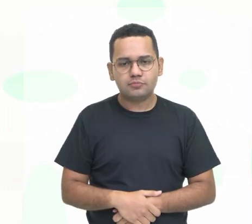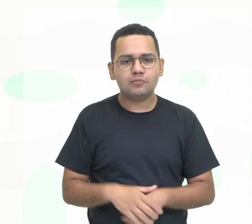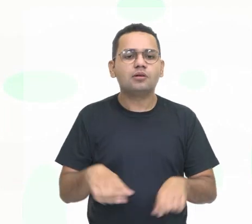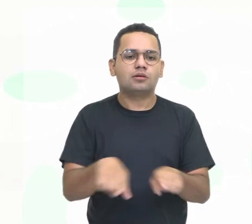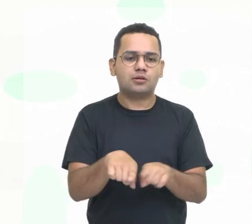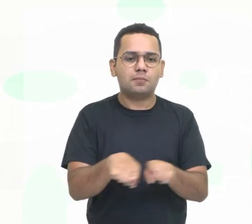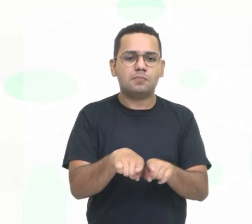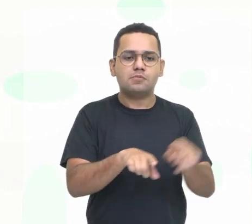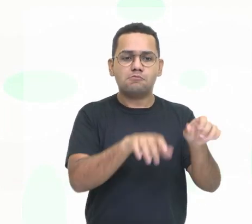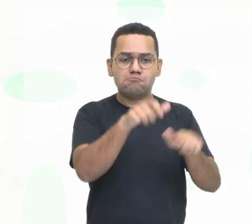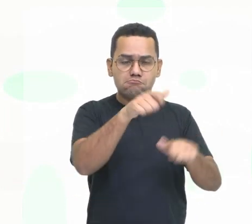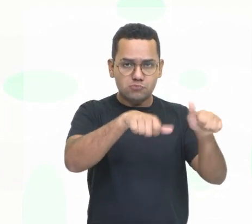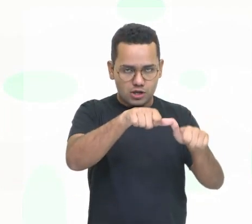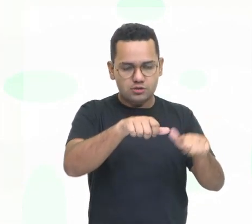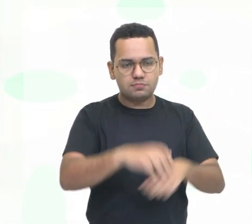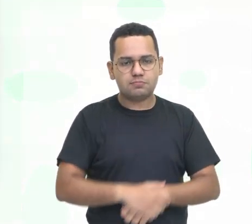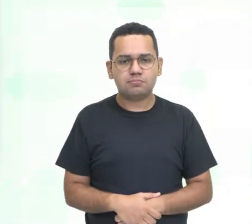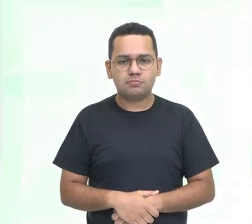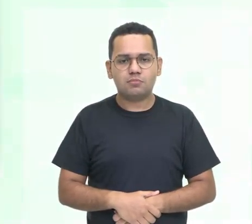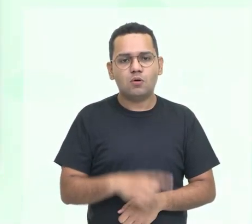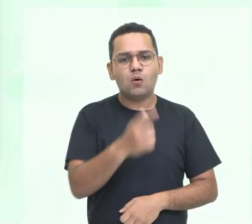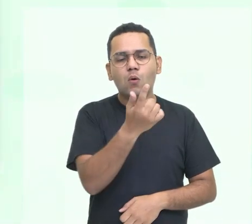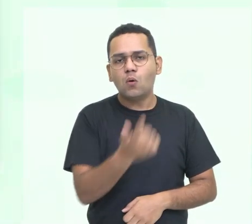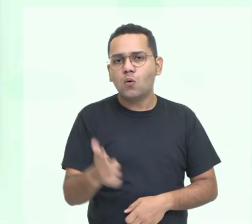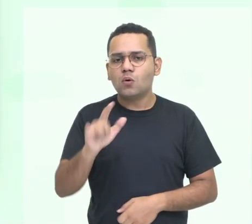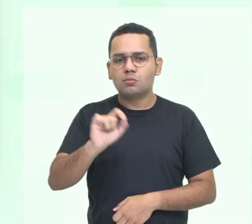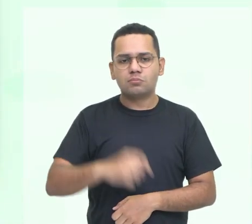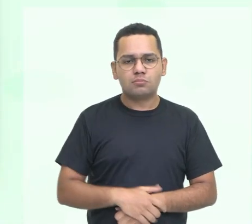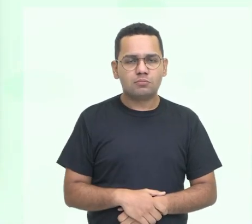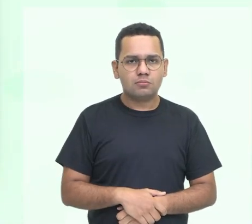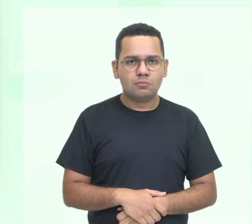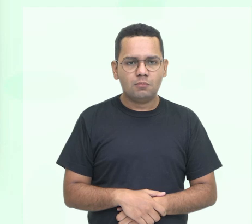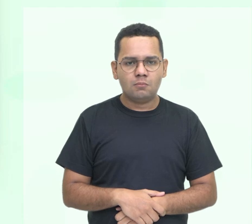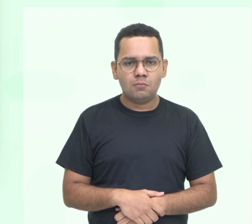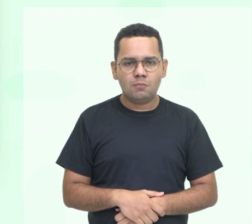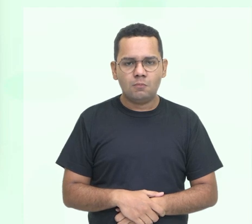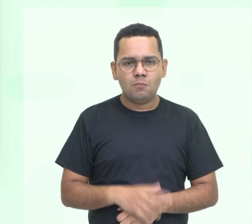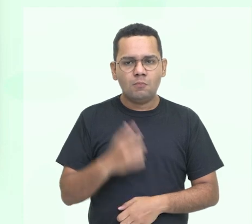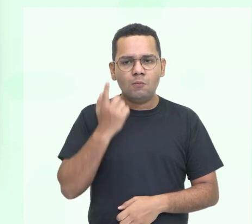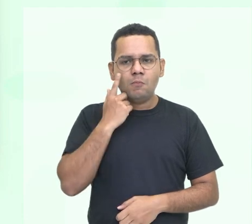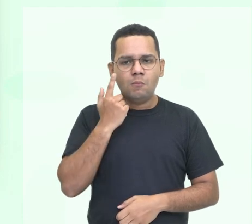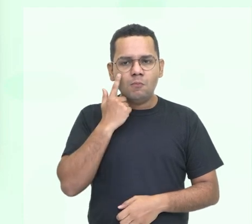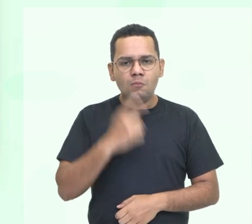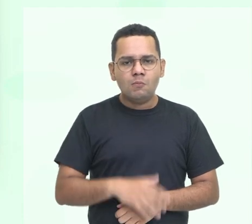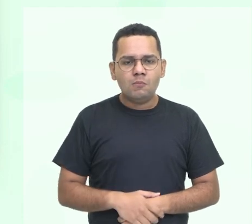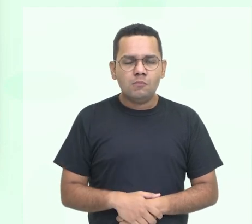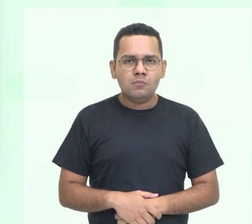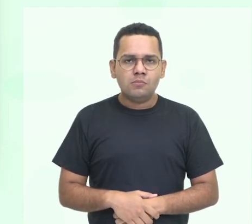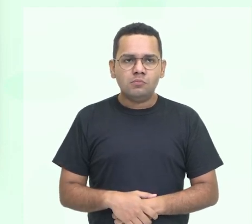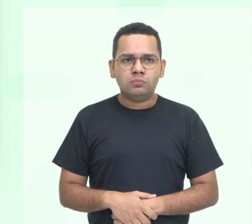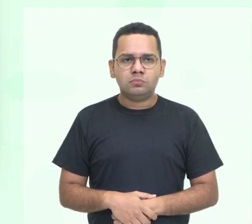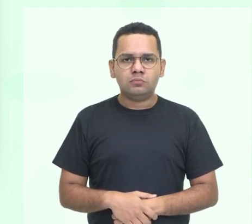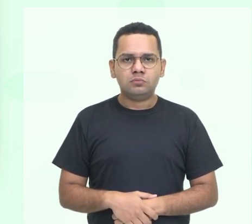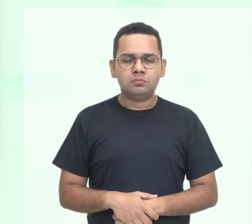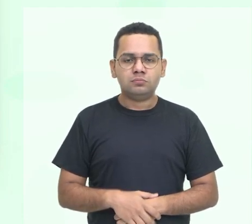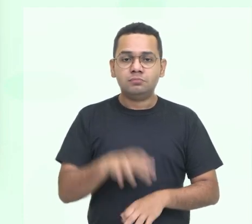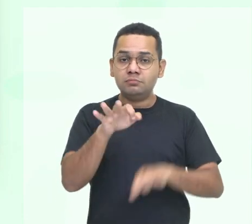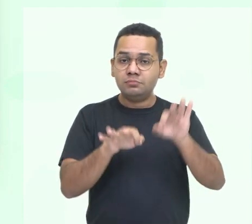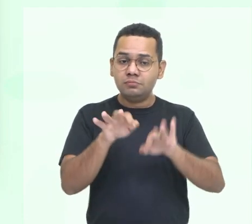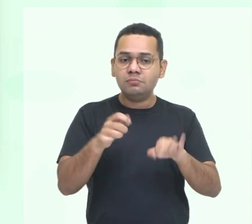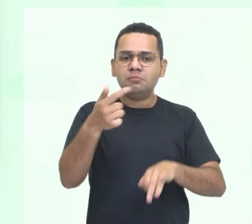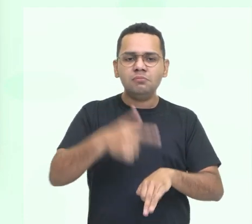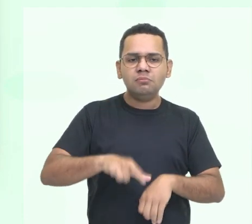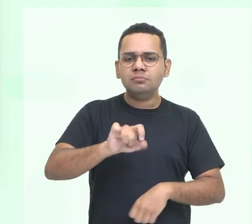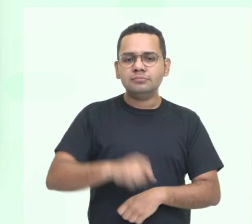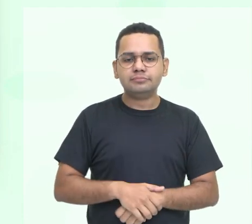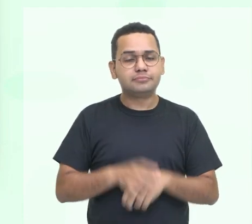reformas estruturais, nós podemos verificar o quê? A continuação das privatizações, as vendas